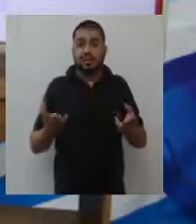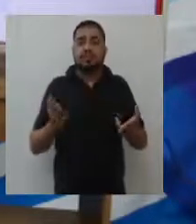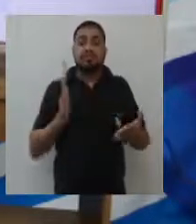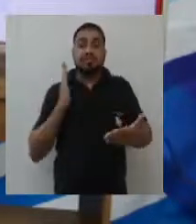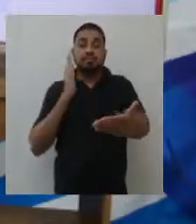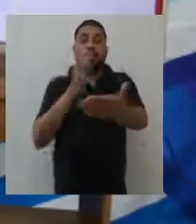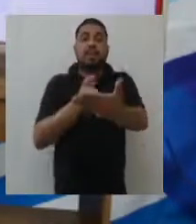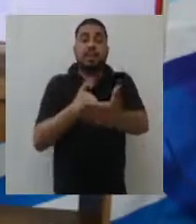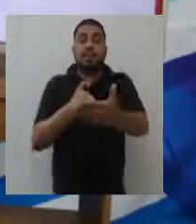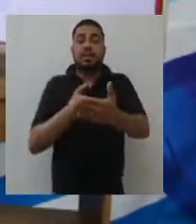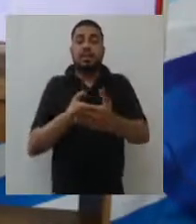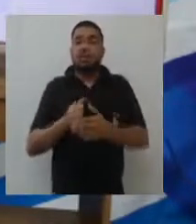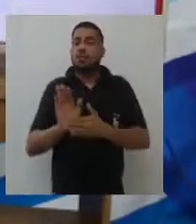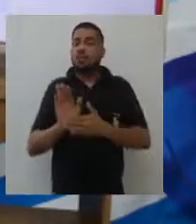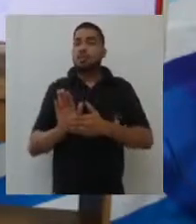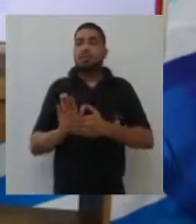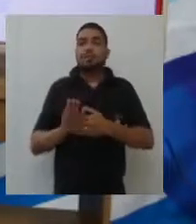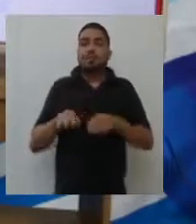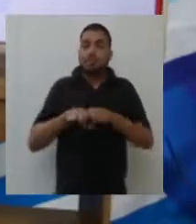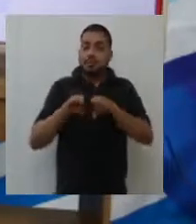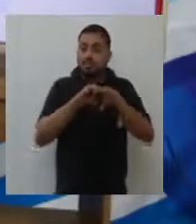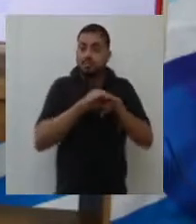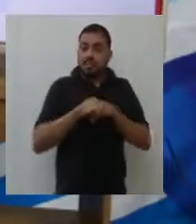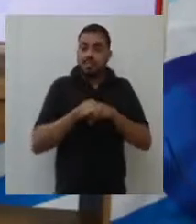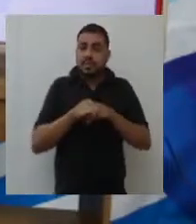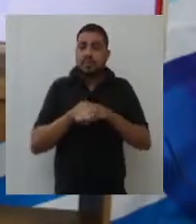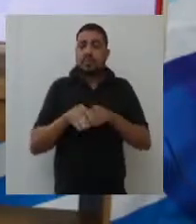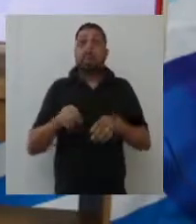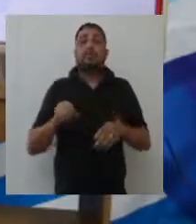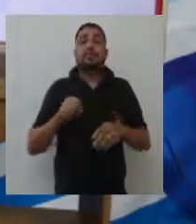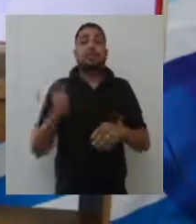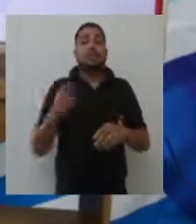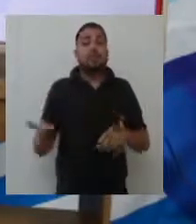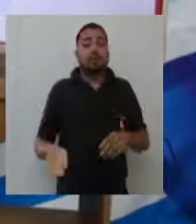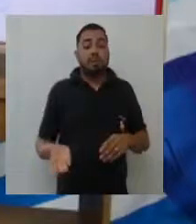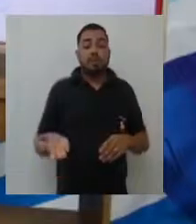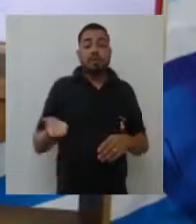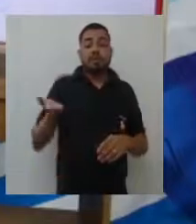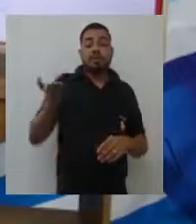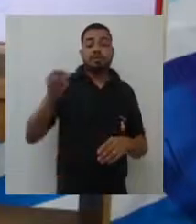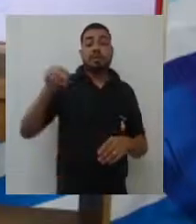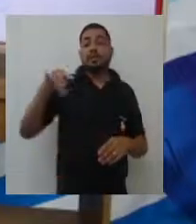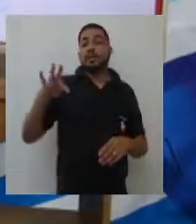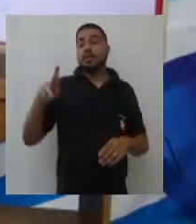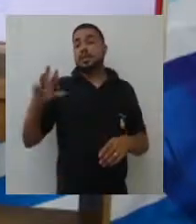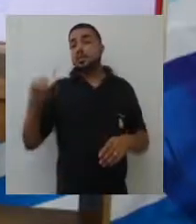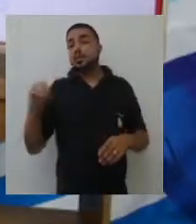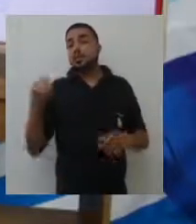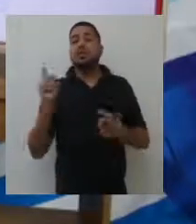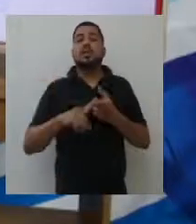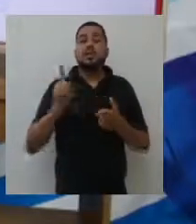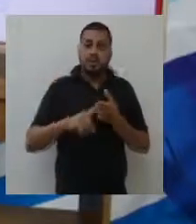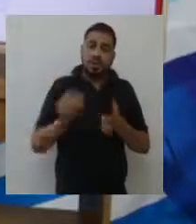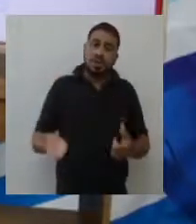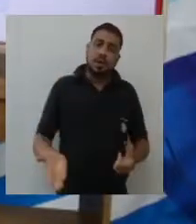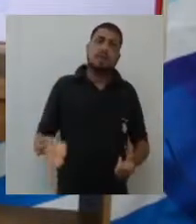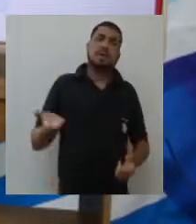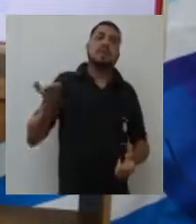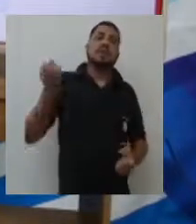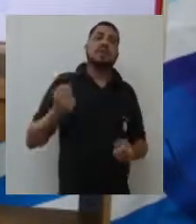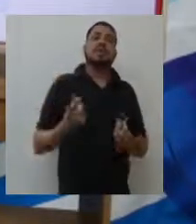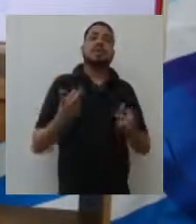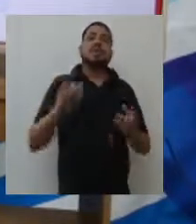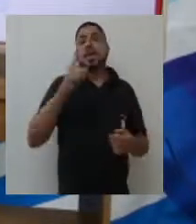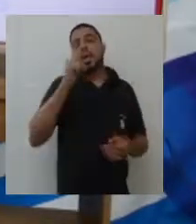proporcionais quando a temperatura é constante, ok? Então, à medida que aumentou a quantidade de nitrato de potássio, também aumentou a quantidade